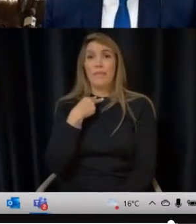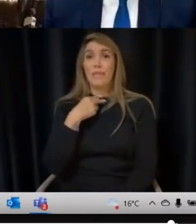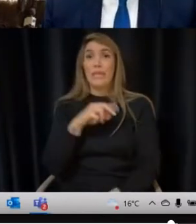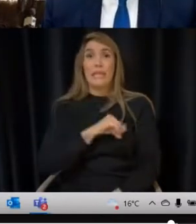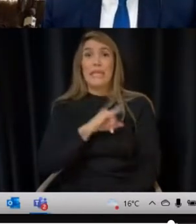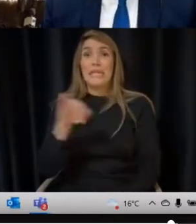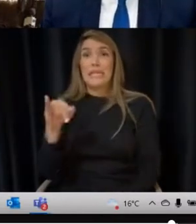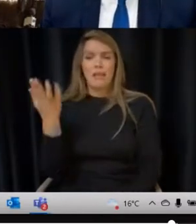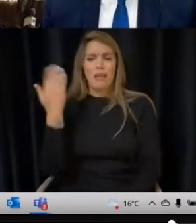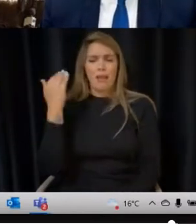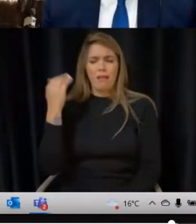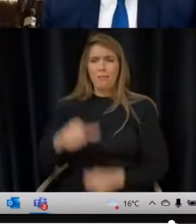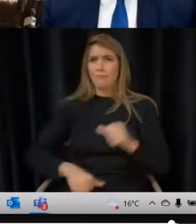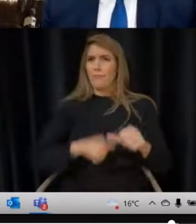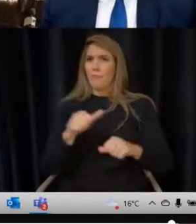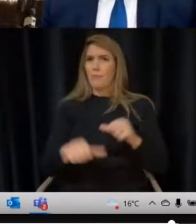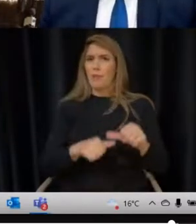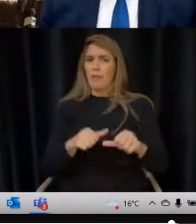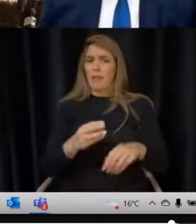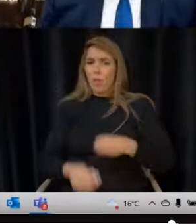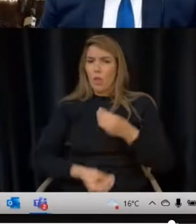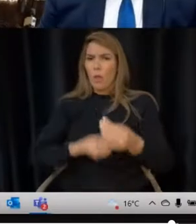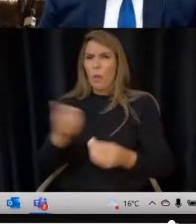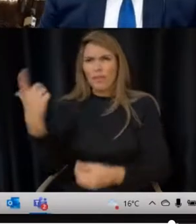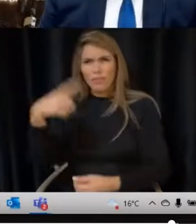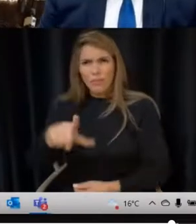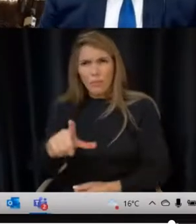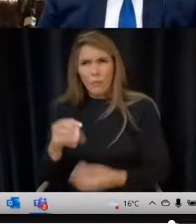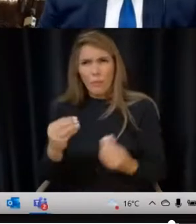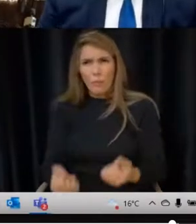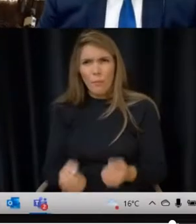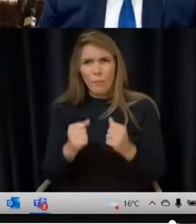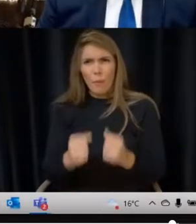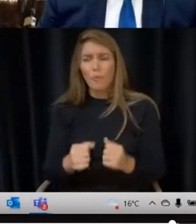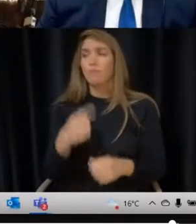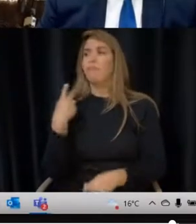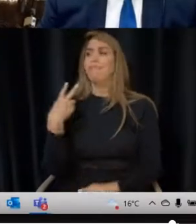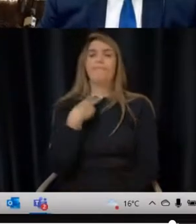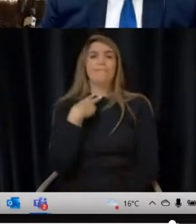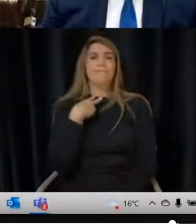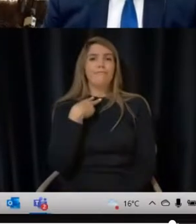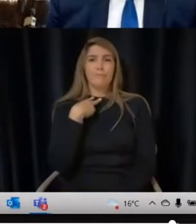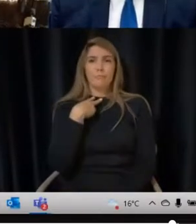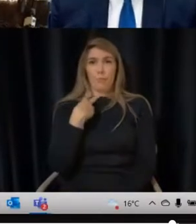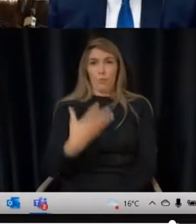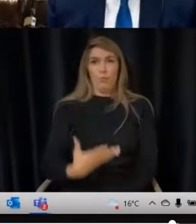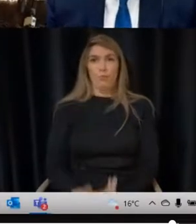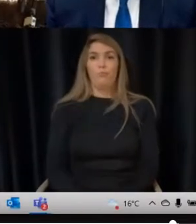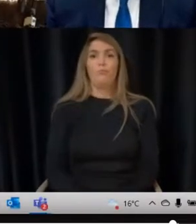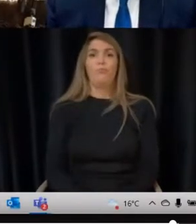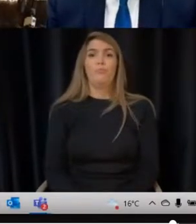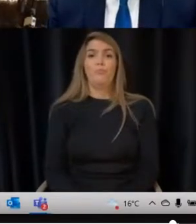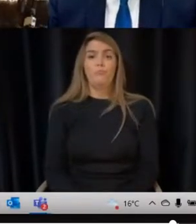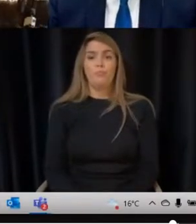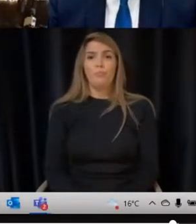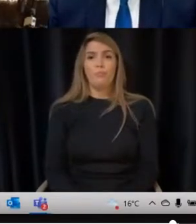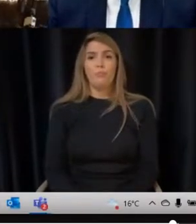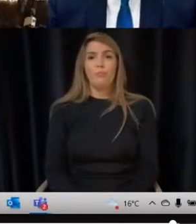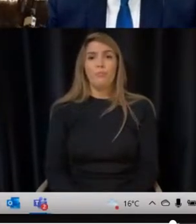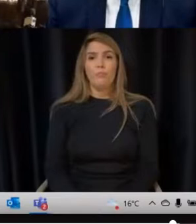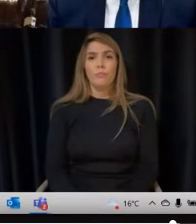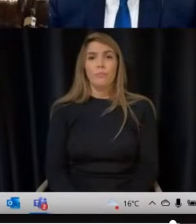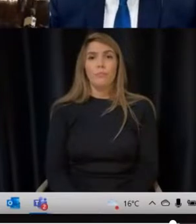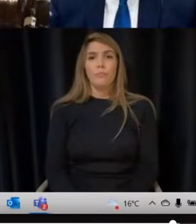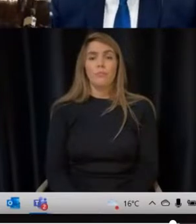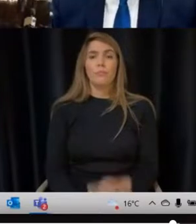pode, tá? Porque tem que ser feito exames de compatibilidade com os órgãos do próprio paciente e nada que seja